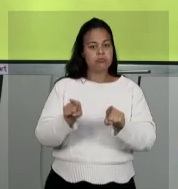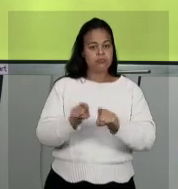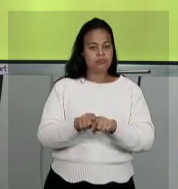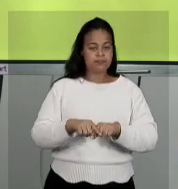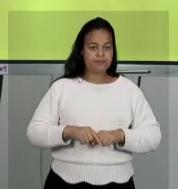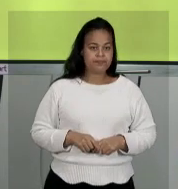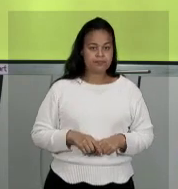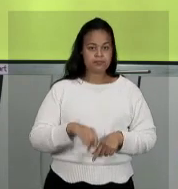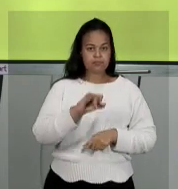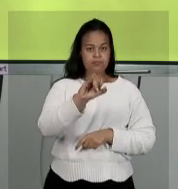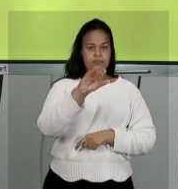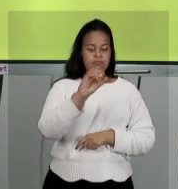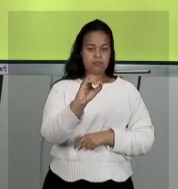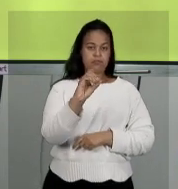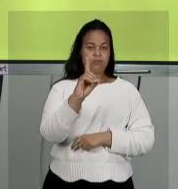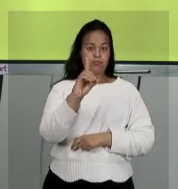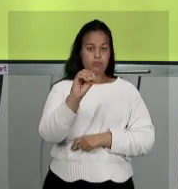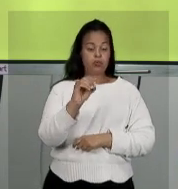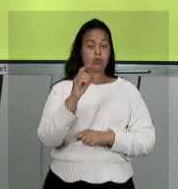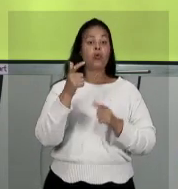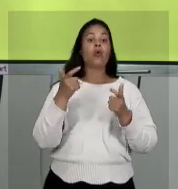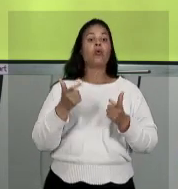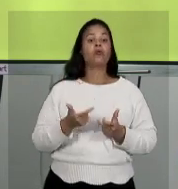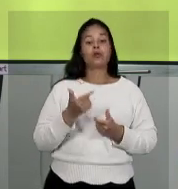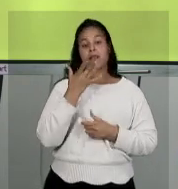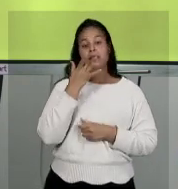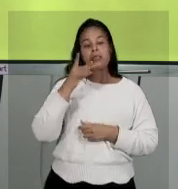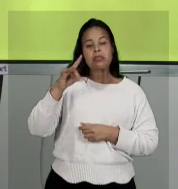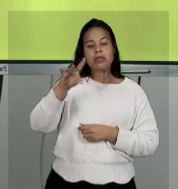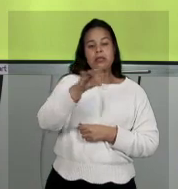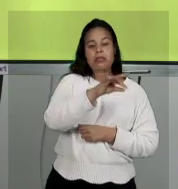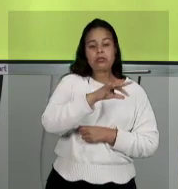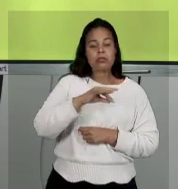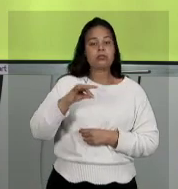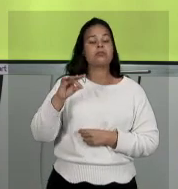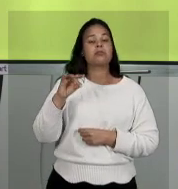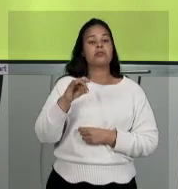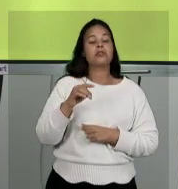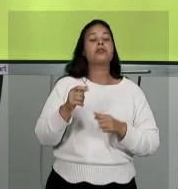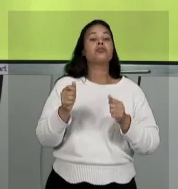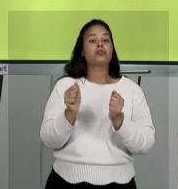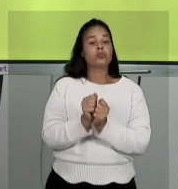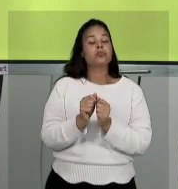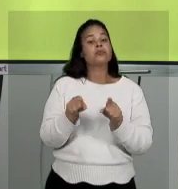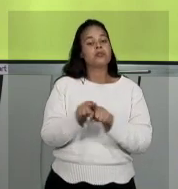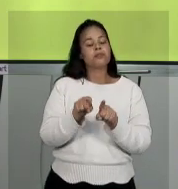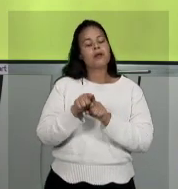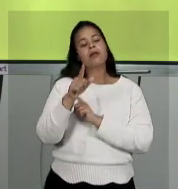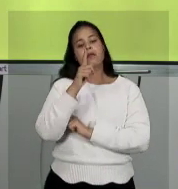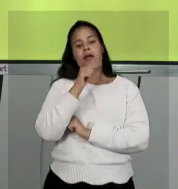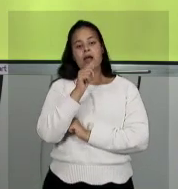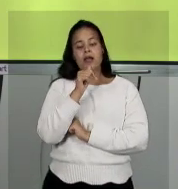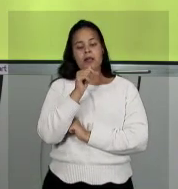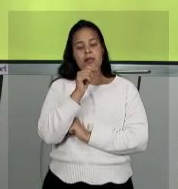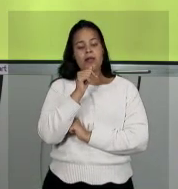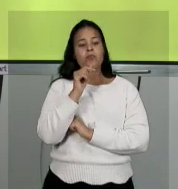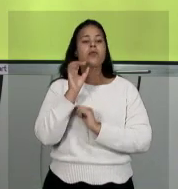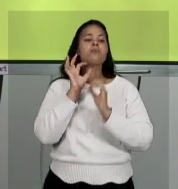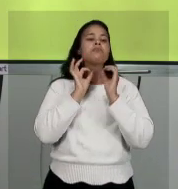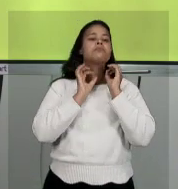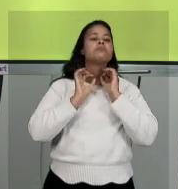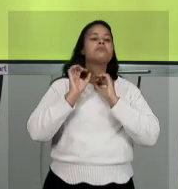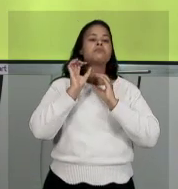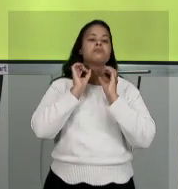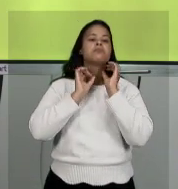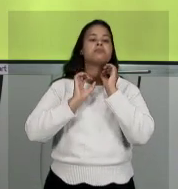O iodo, você vai encontrar no sal, como a gente já falou, e na água. A formação dos hormônios da tireoide, os